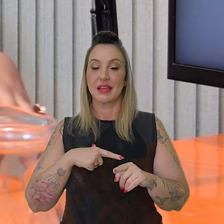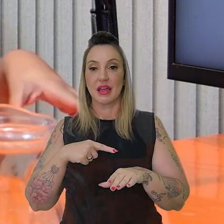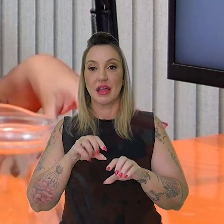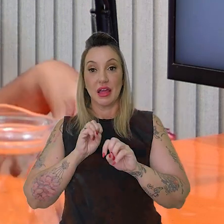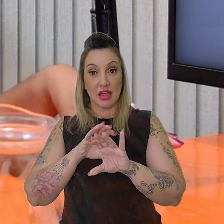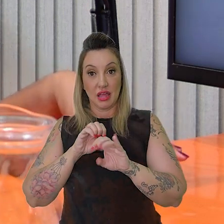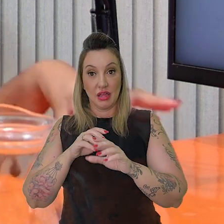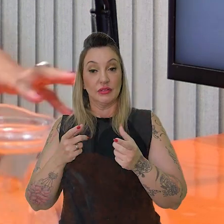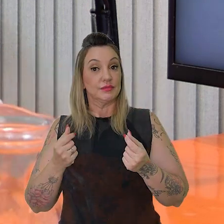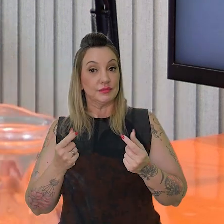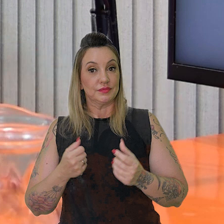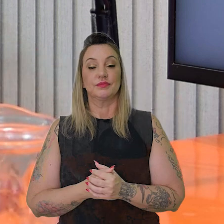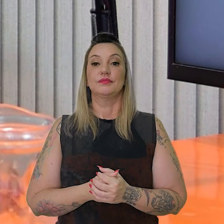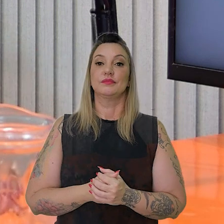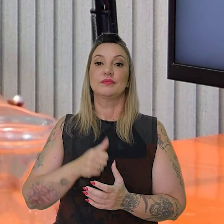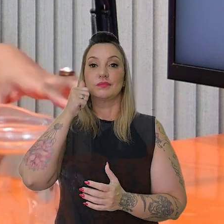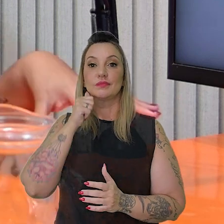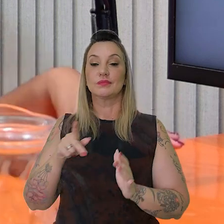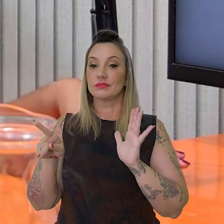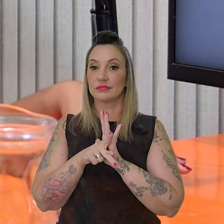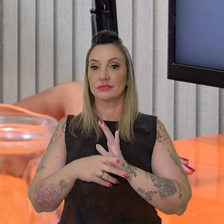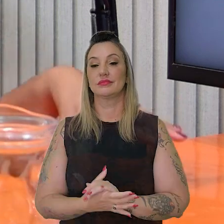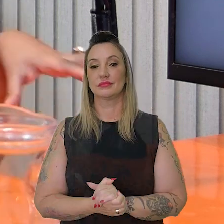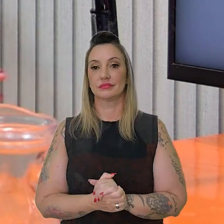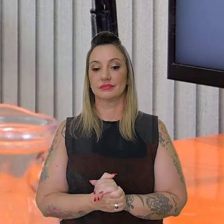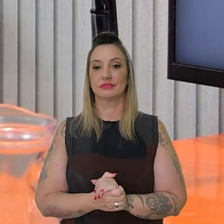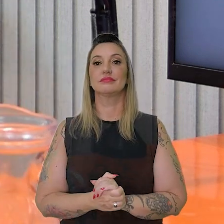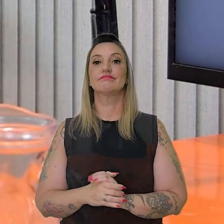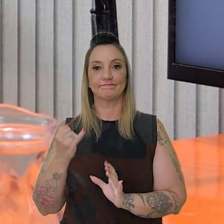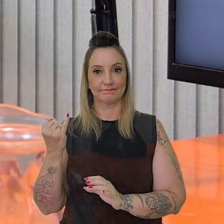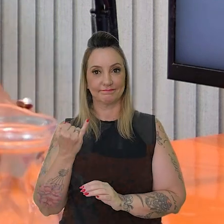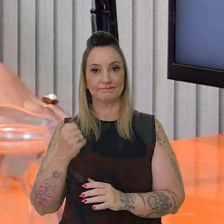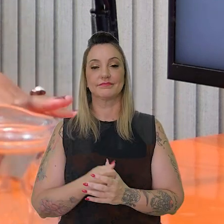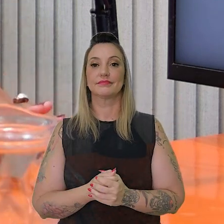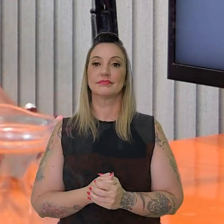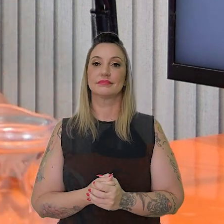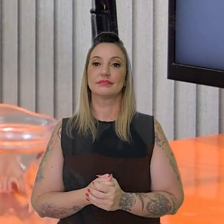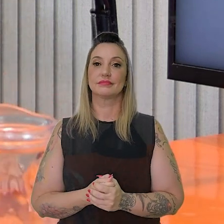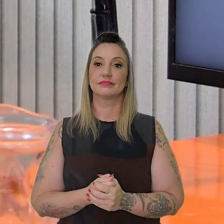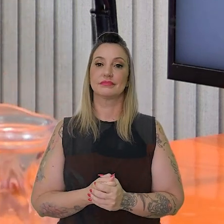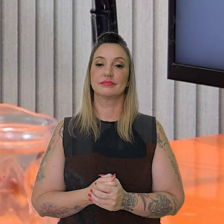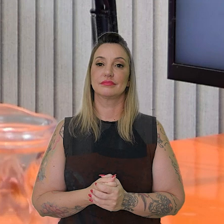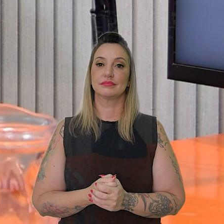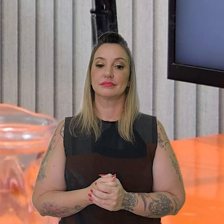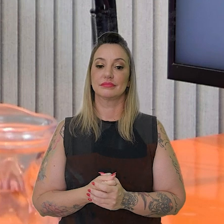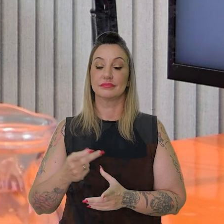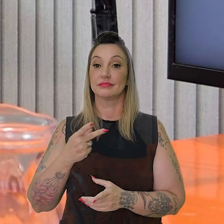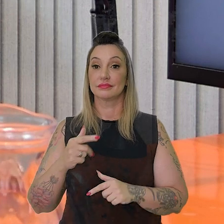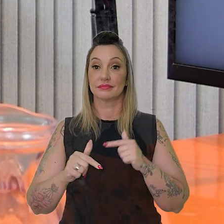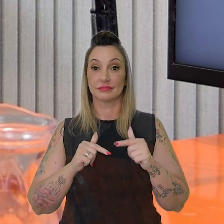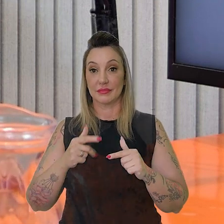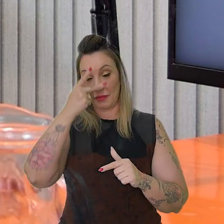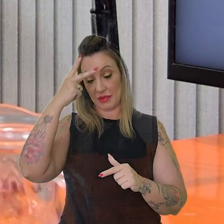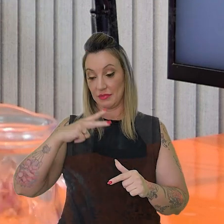traz a educação financeira para mulheres Hum muito importante e aí no caso a gente trabalha